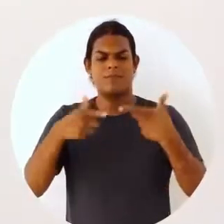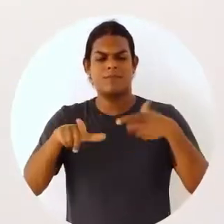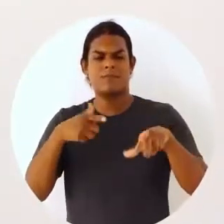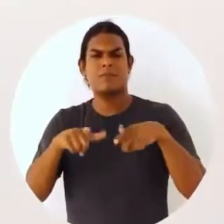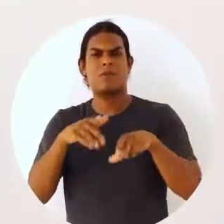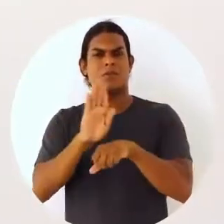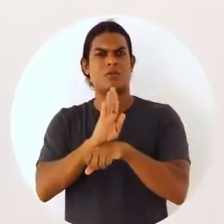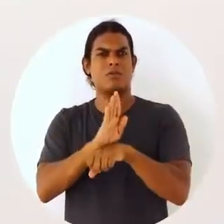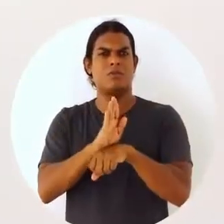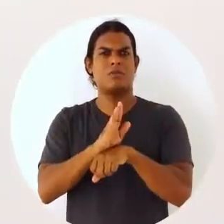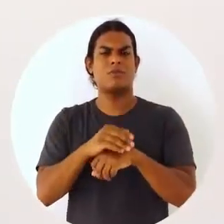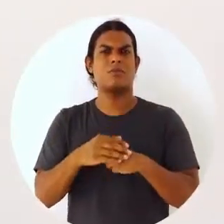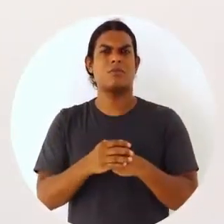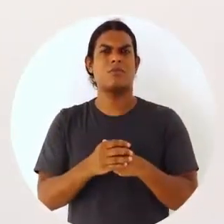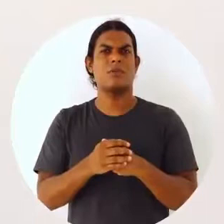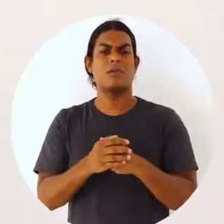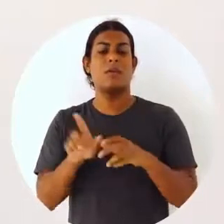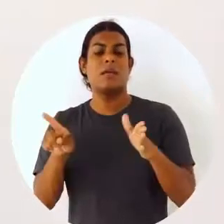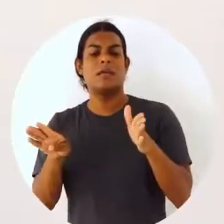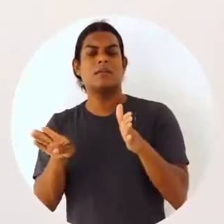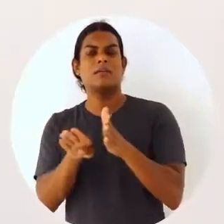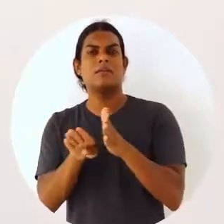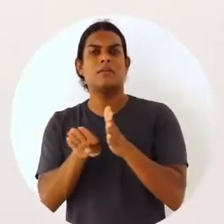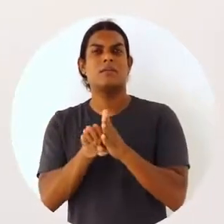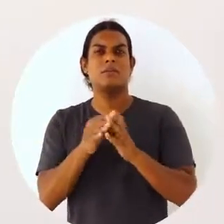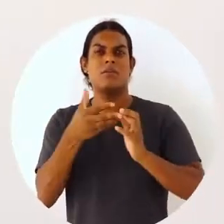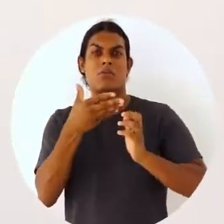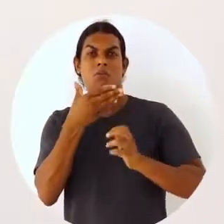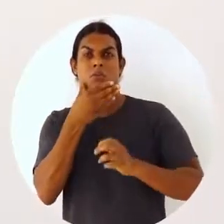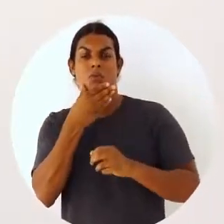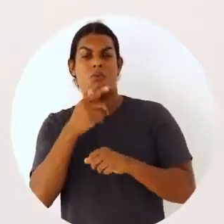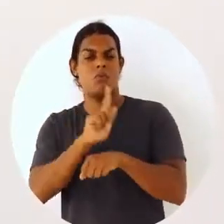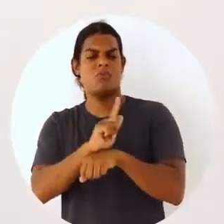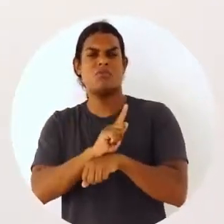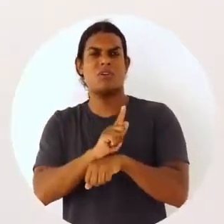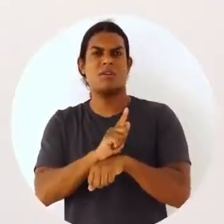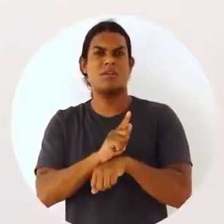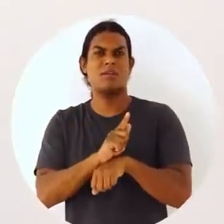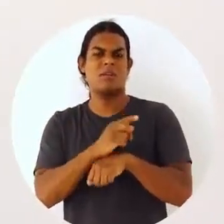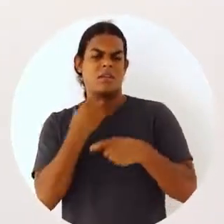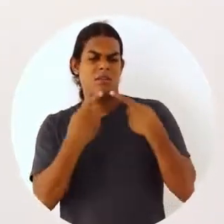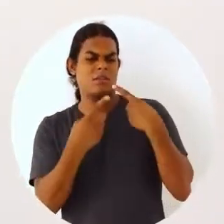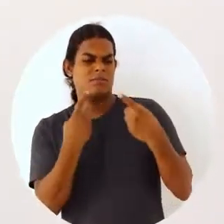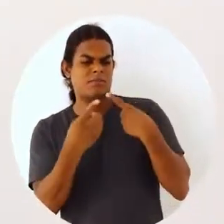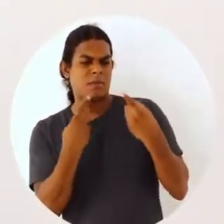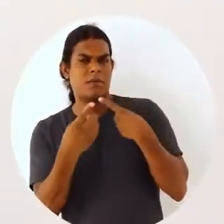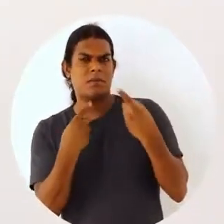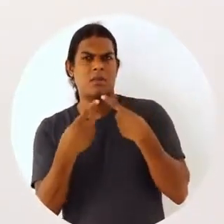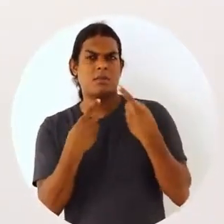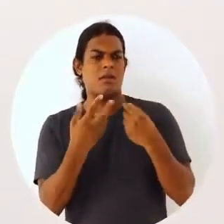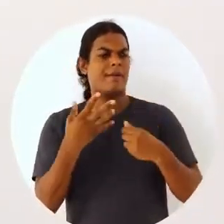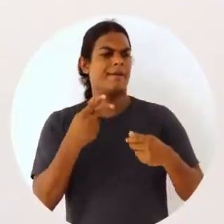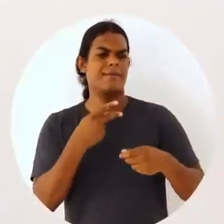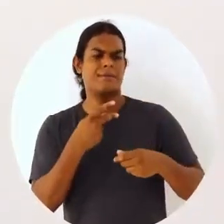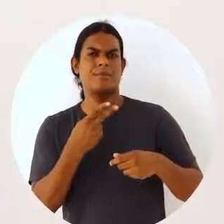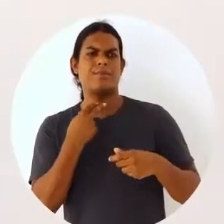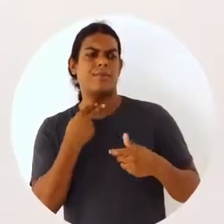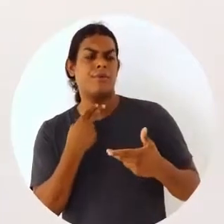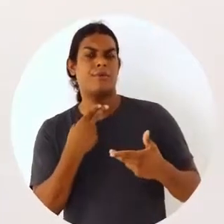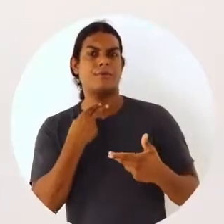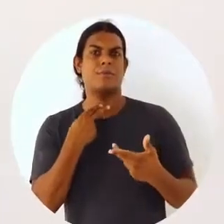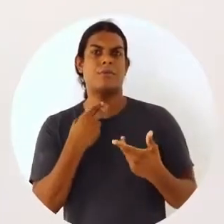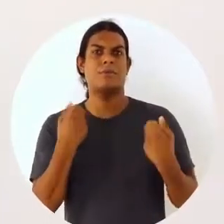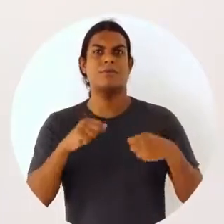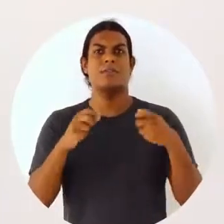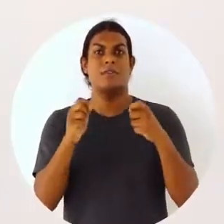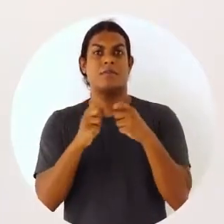supervisor e começa a reclamar com ele e fazendo com que ele vá prontamente voltar ao seu trabalho dentro do ritmo que seria